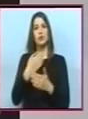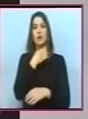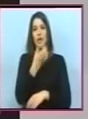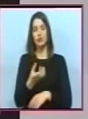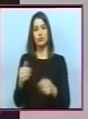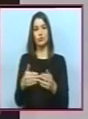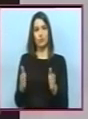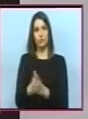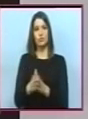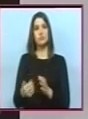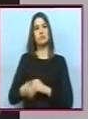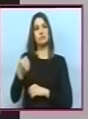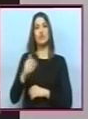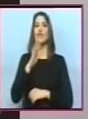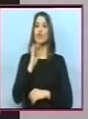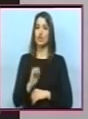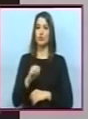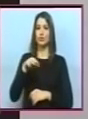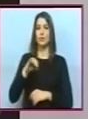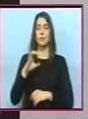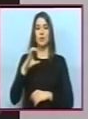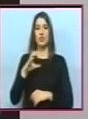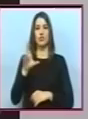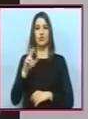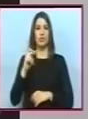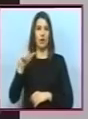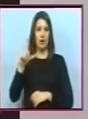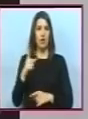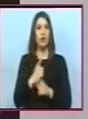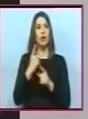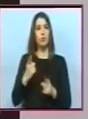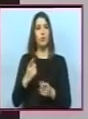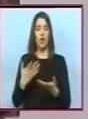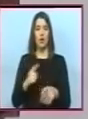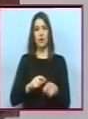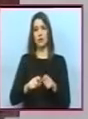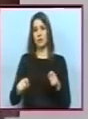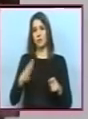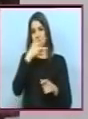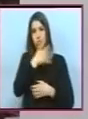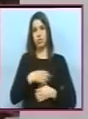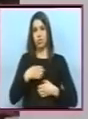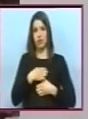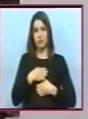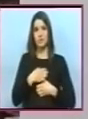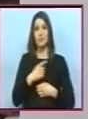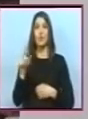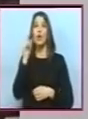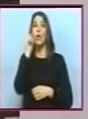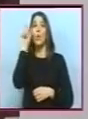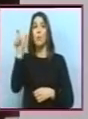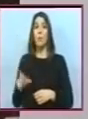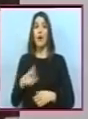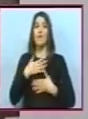them, especially Michael's children, who are going through a major ordeal right now. Cumpre-se a vontade de pai